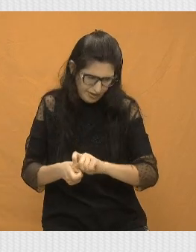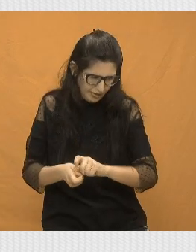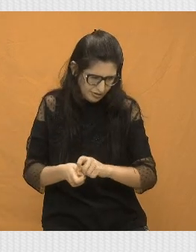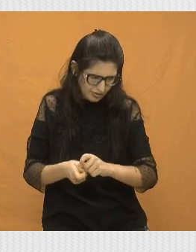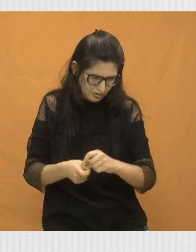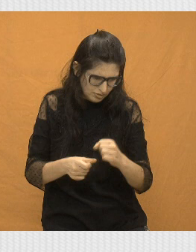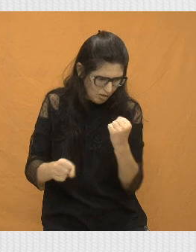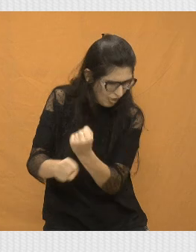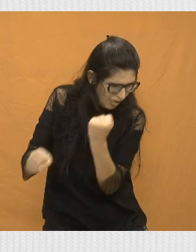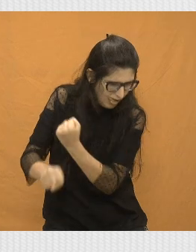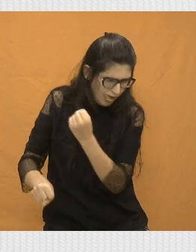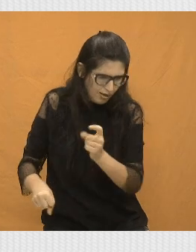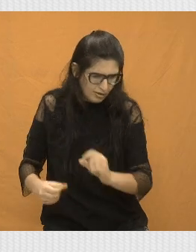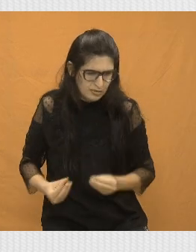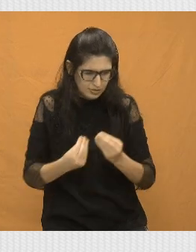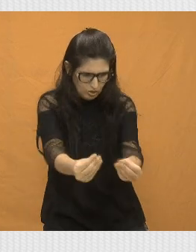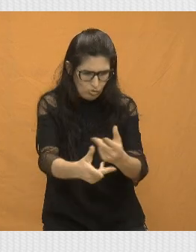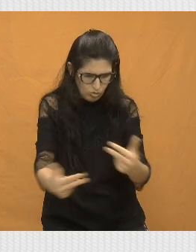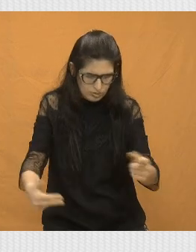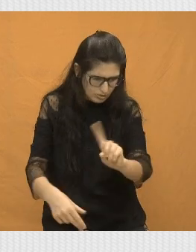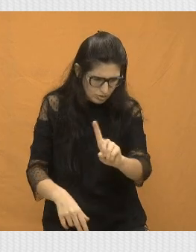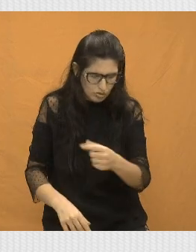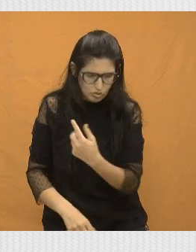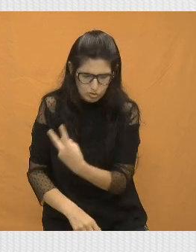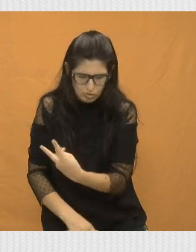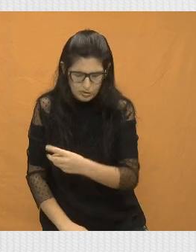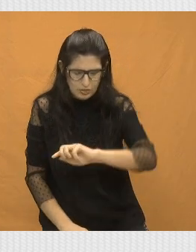material, cancelado